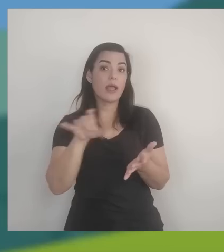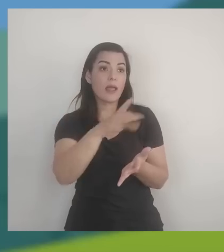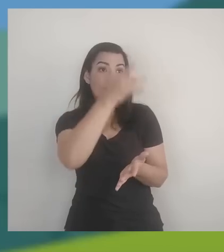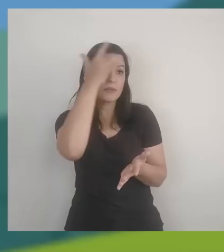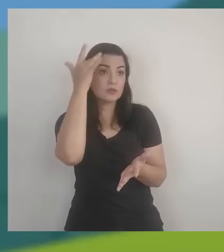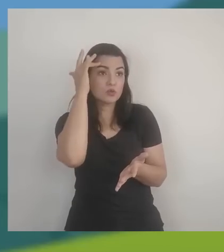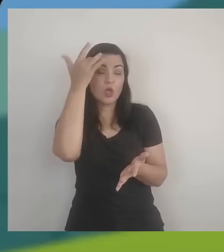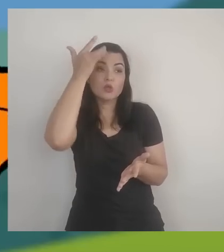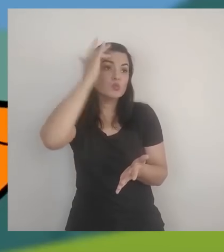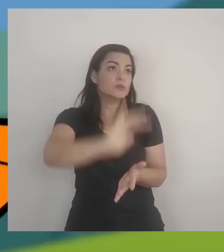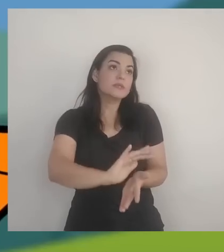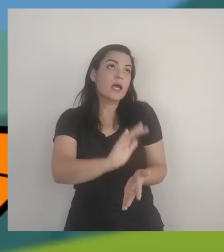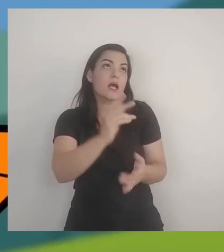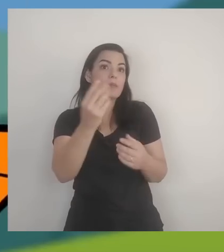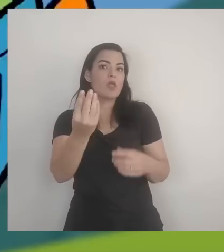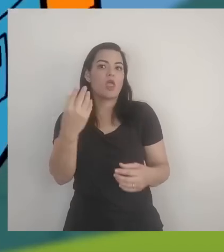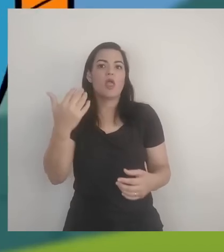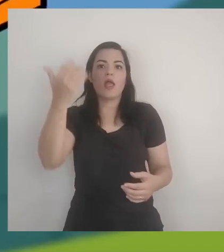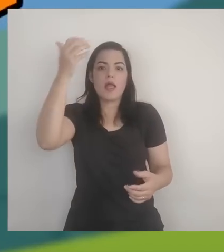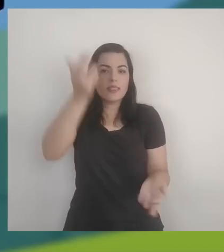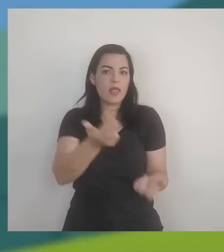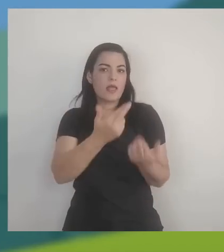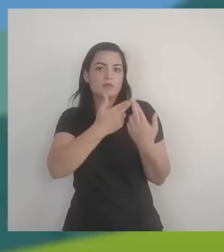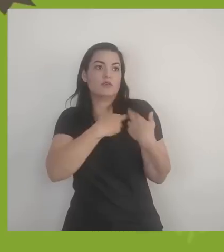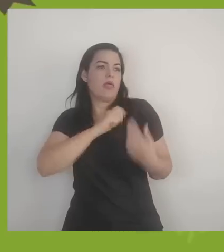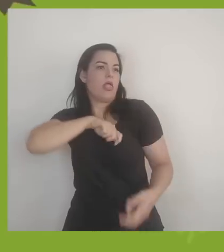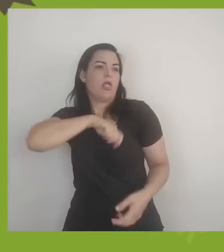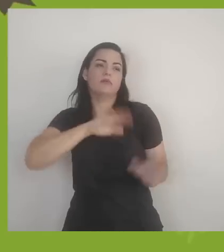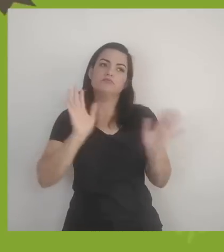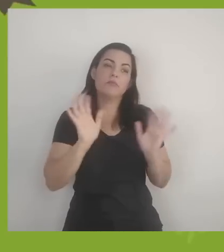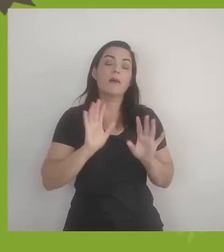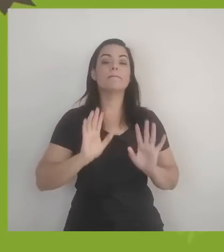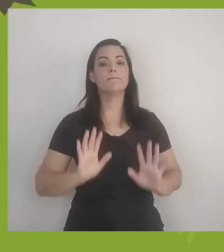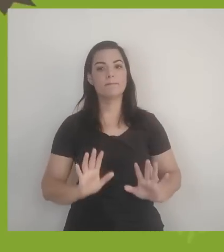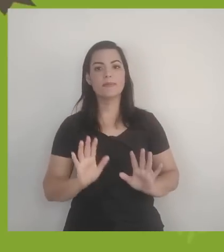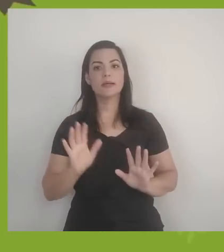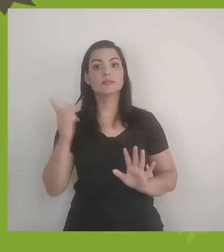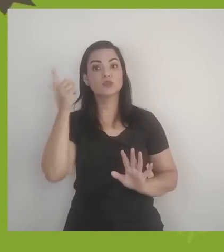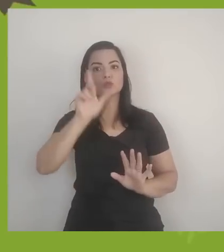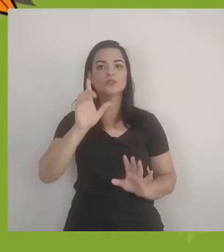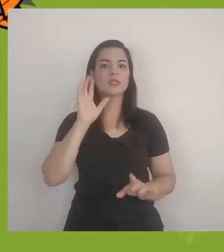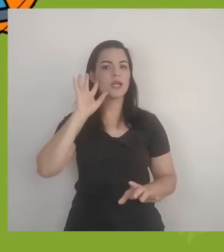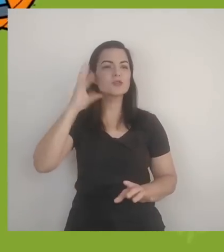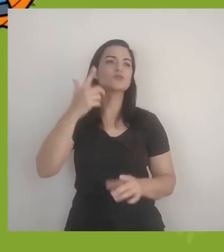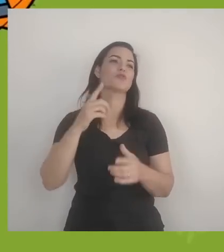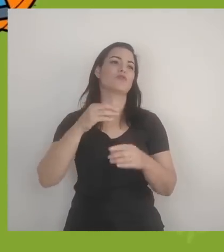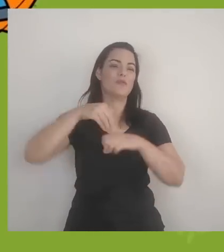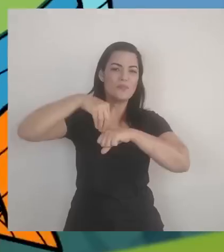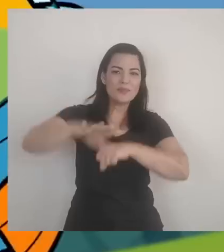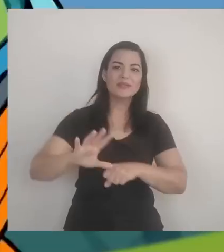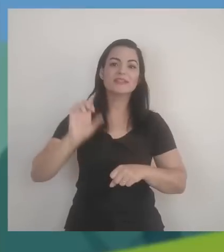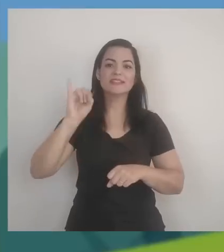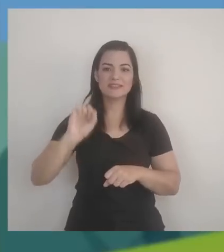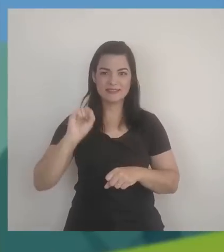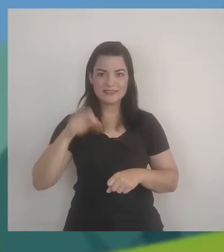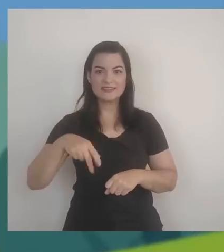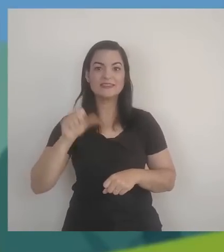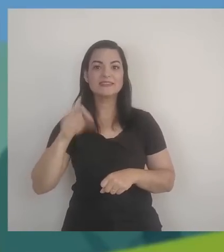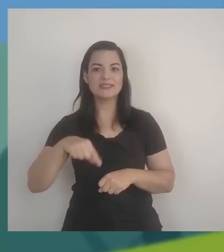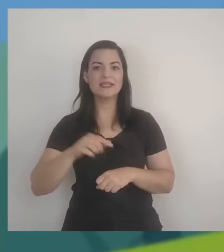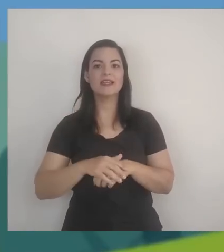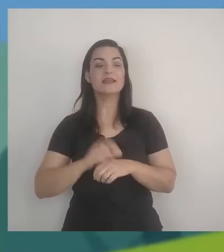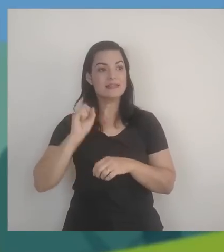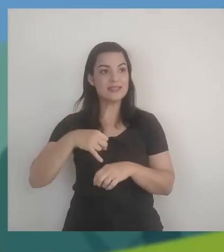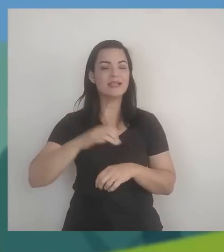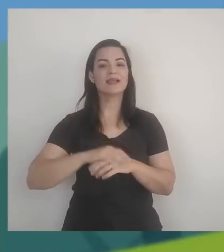desperdiçando água. Corais coloridos, deciframos as pistas! O balde furado era pra falar da água que desperdiçamos. E o conta-gotas